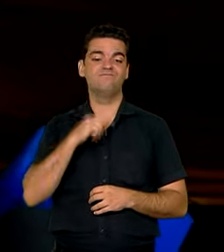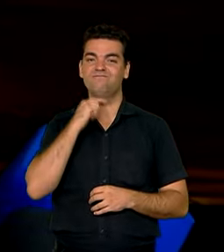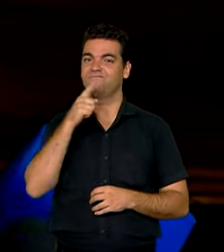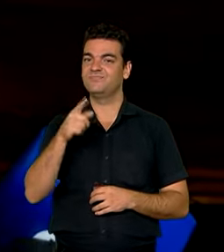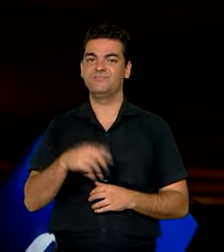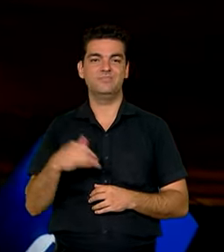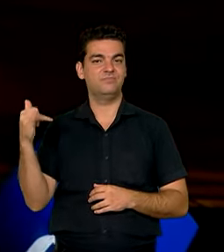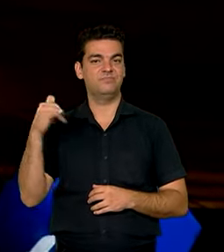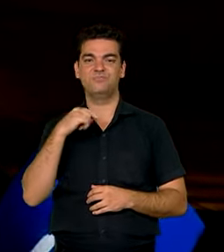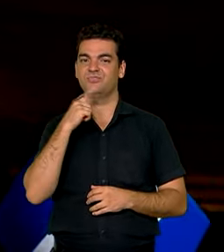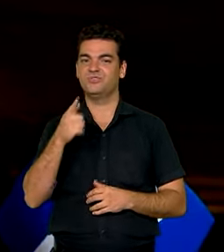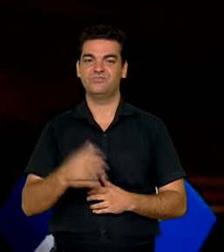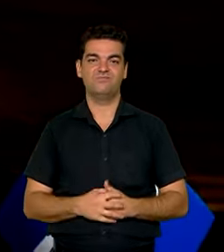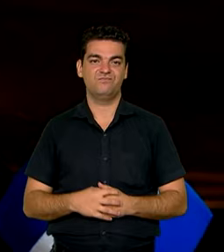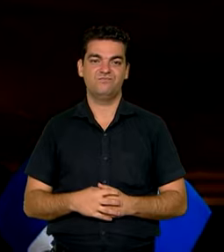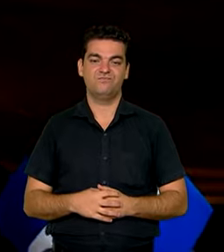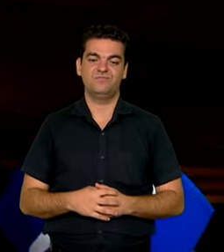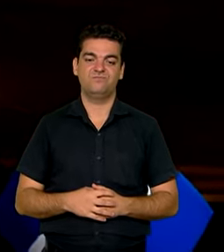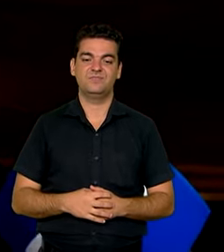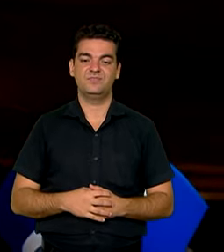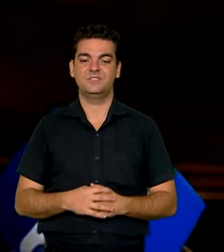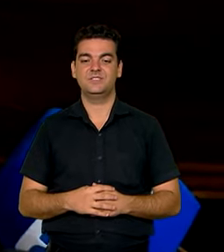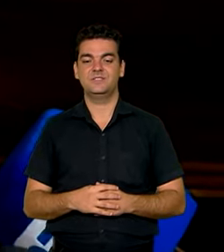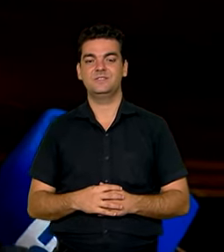conseguiu embarcar.